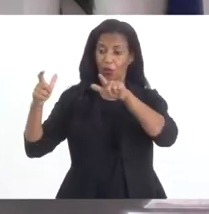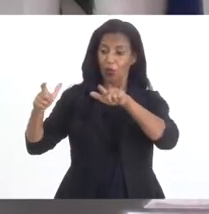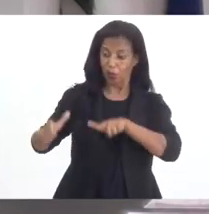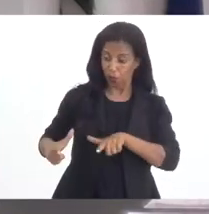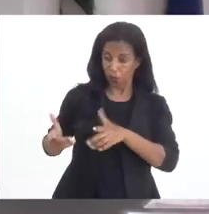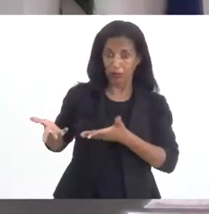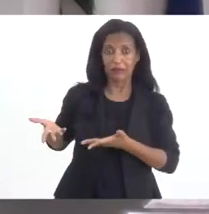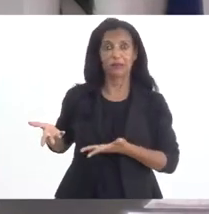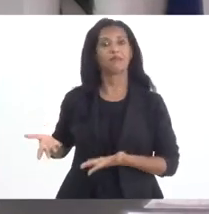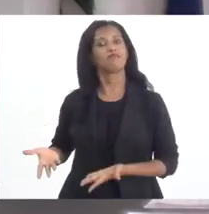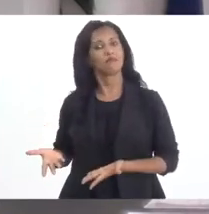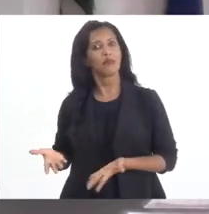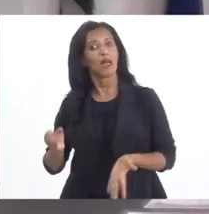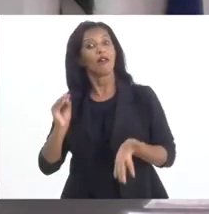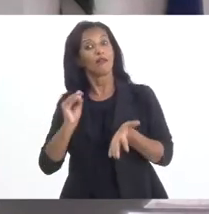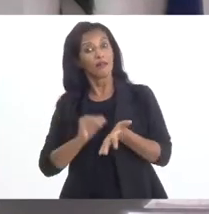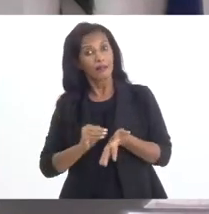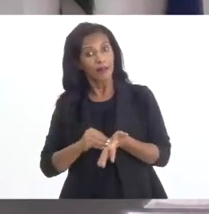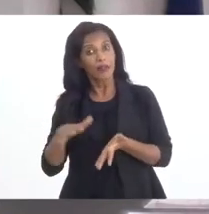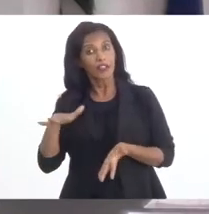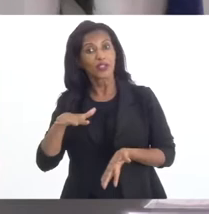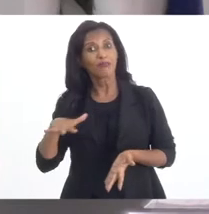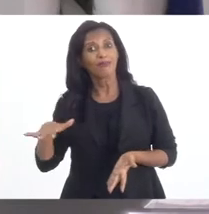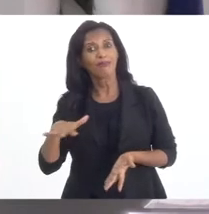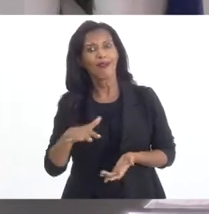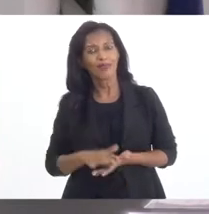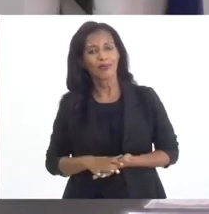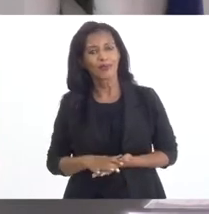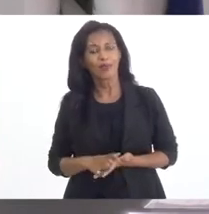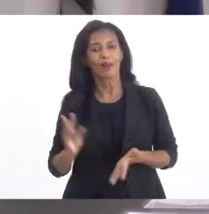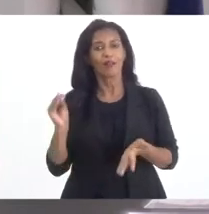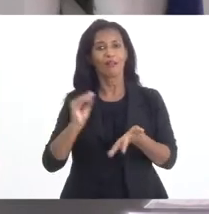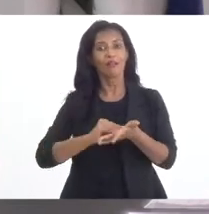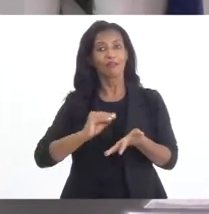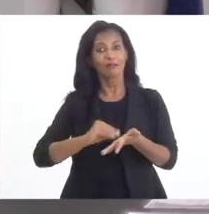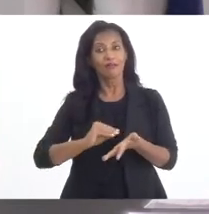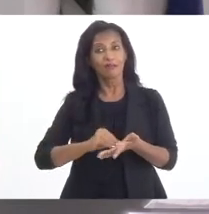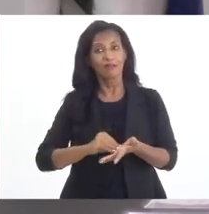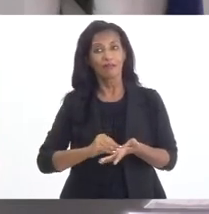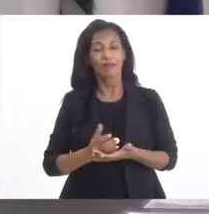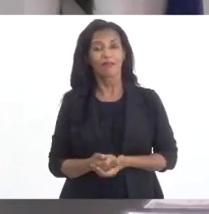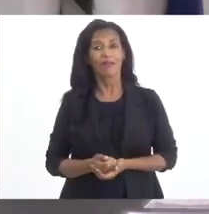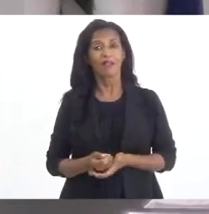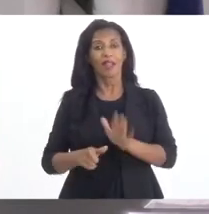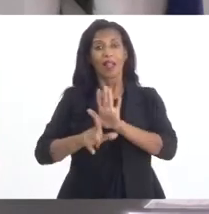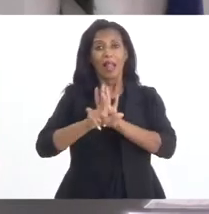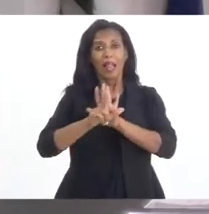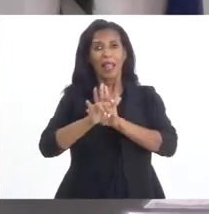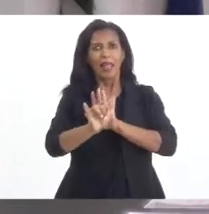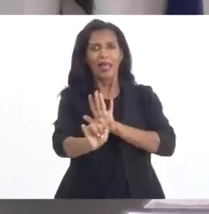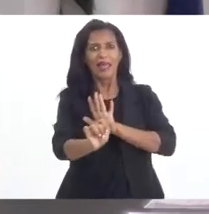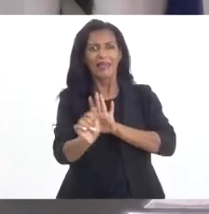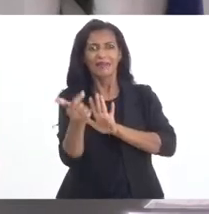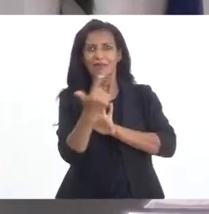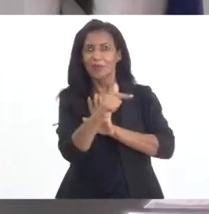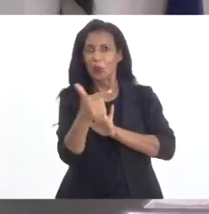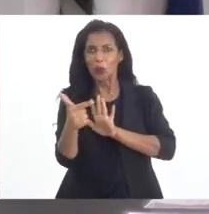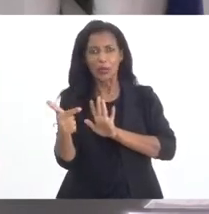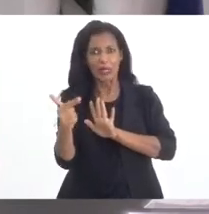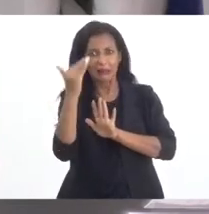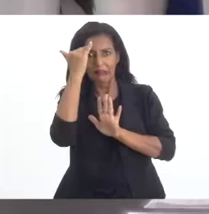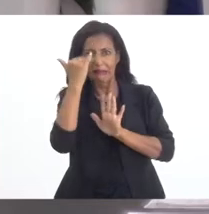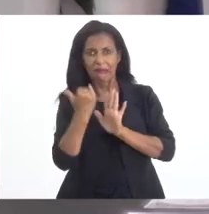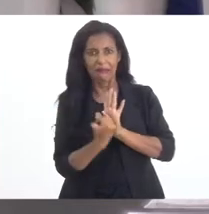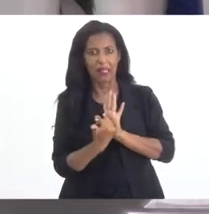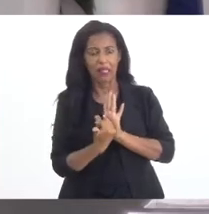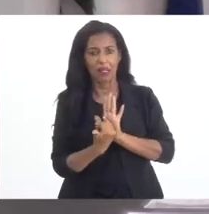concordo. Falta de espaço. Falta de lei adequada para isso.